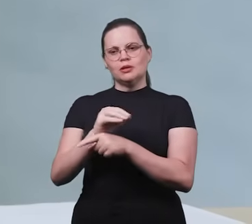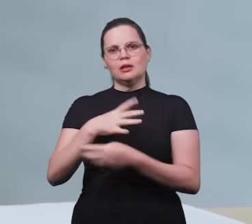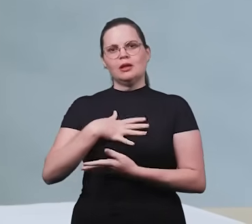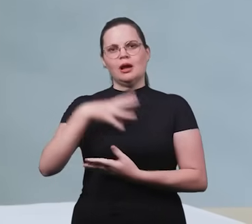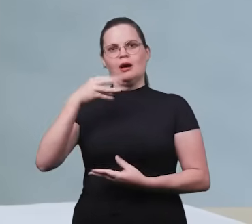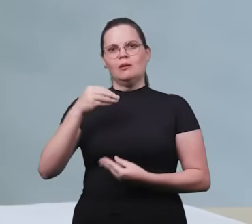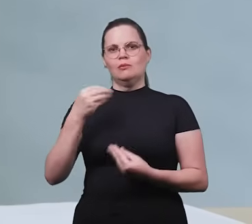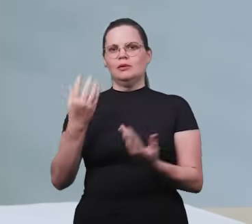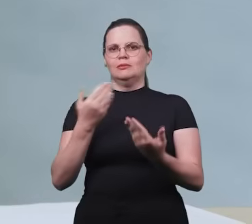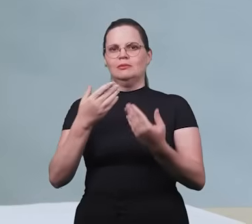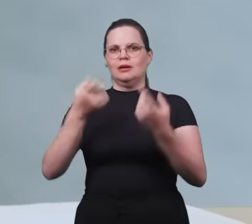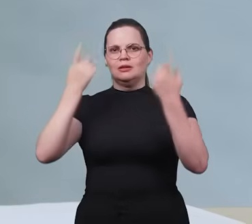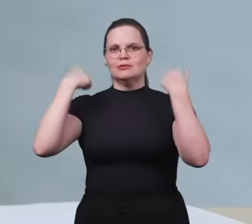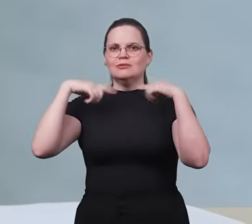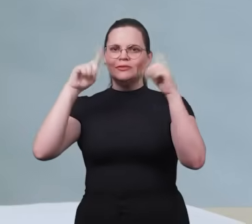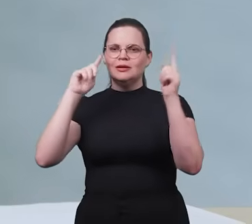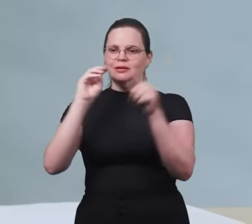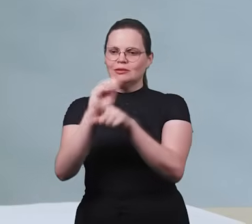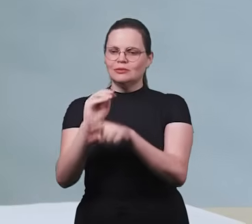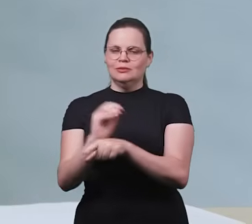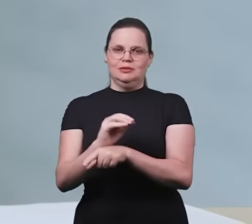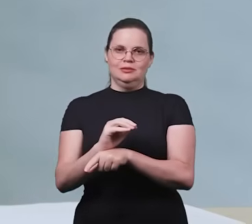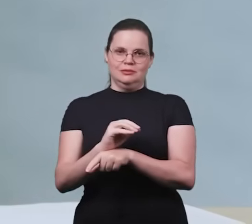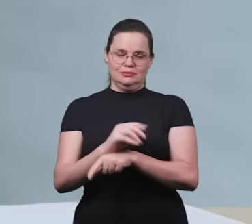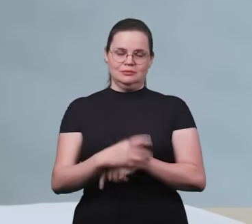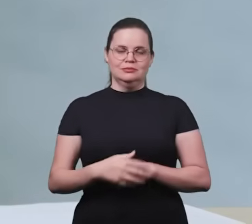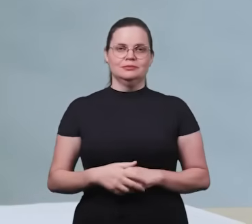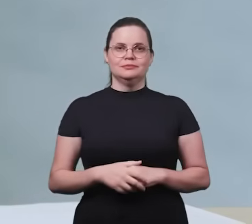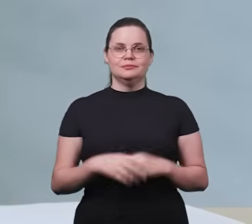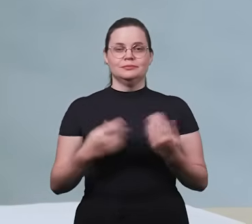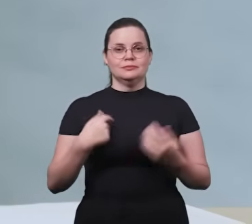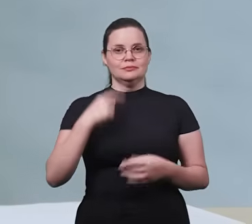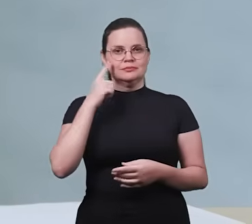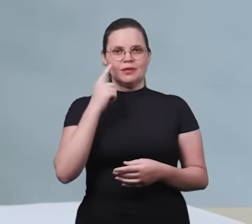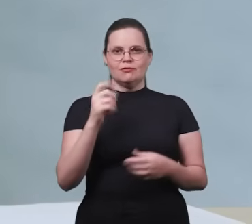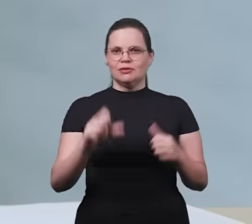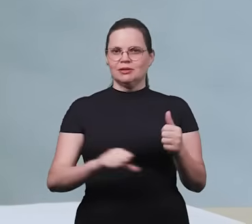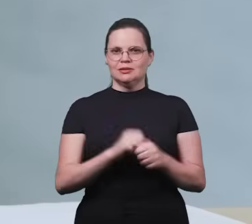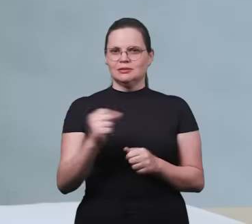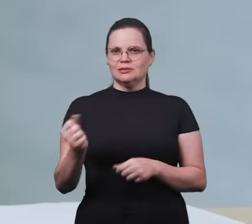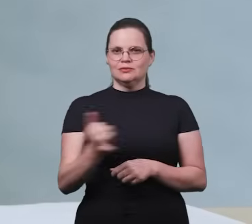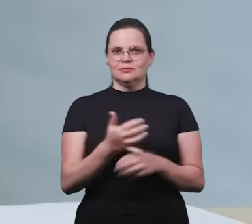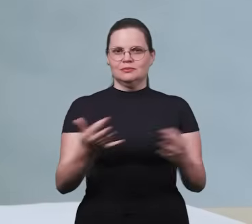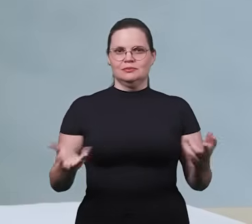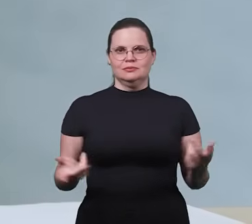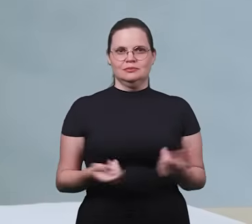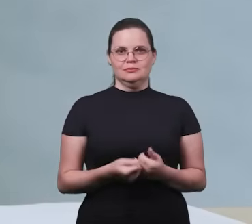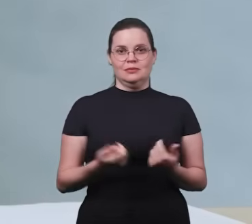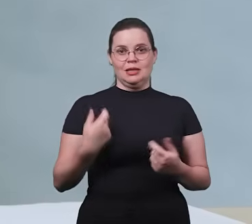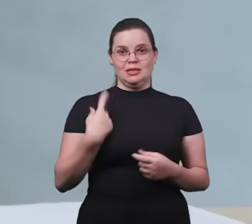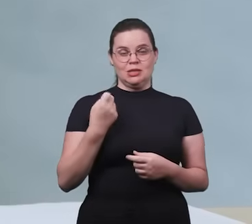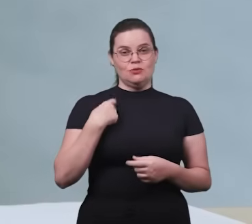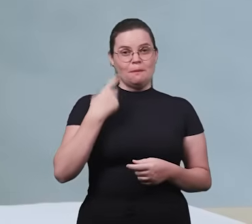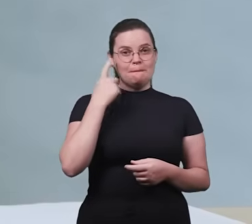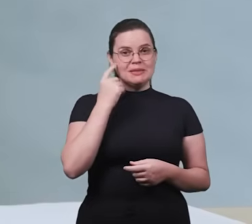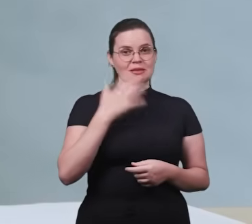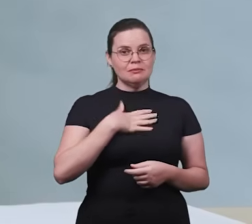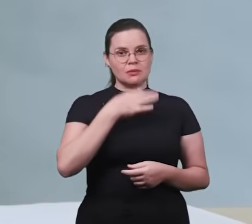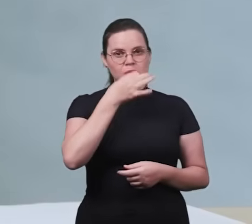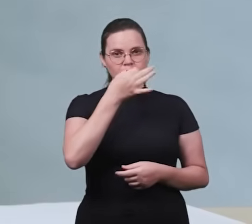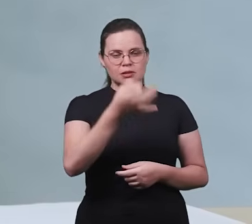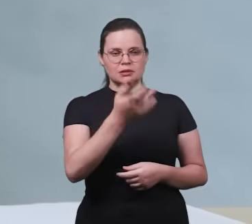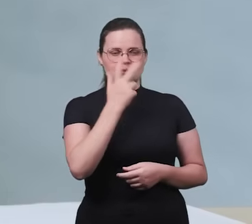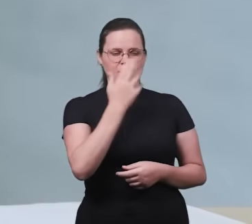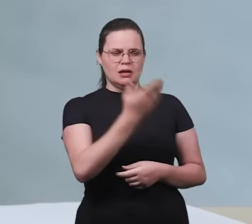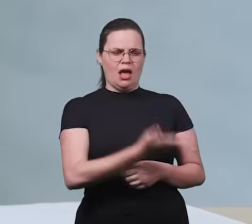maravilhosa através do Espírito Santo. Humanamente falando, nós não vemos condições dessa mudança, condições dessa